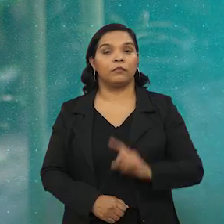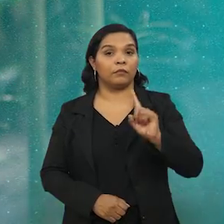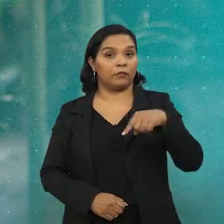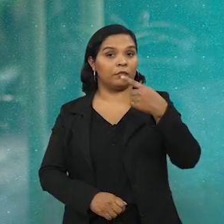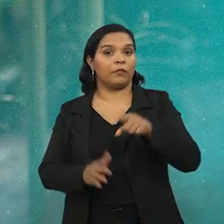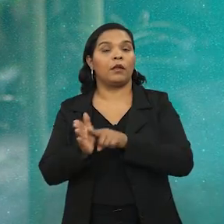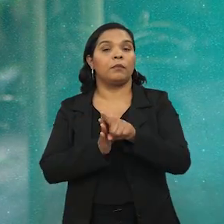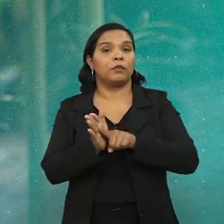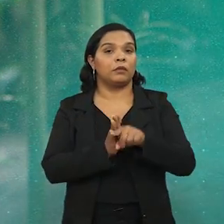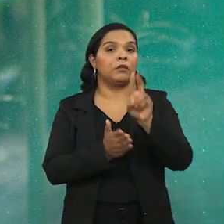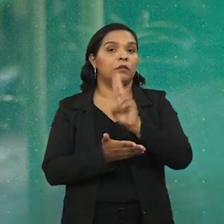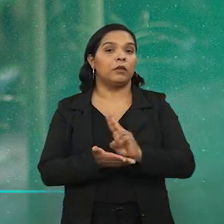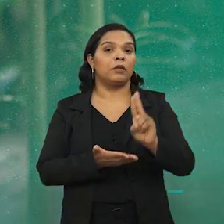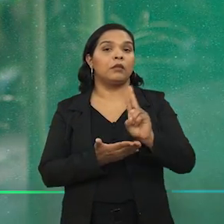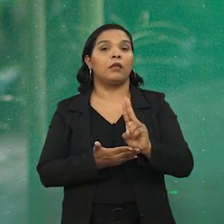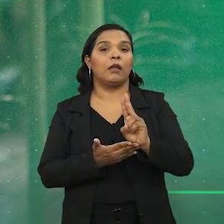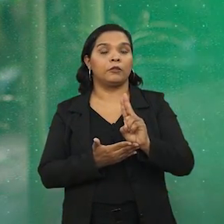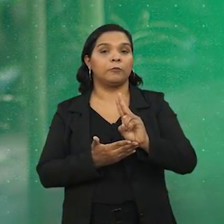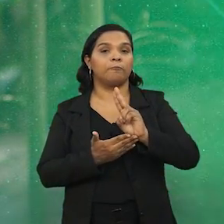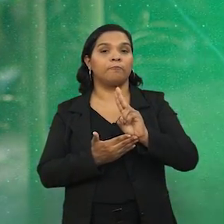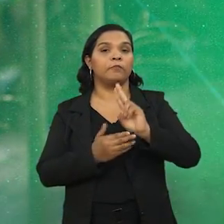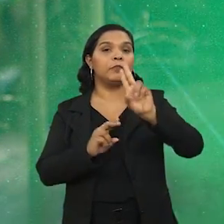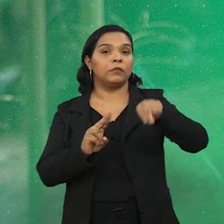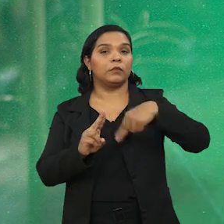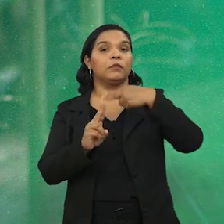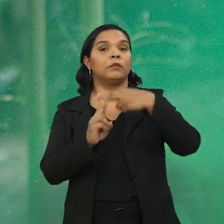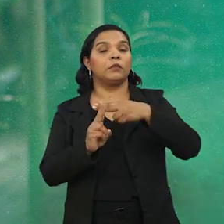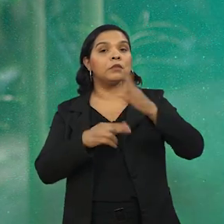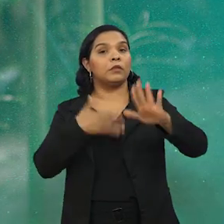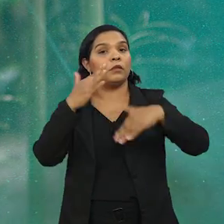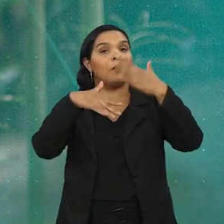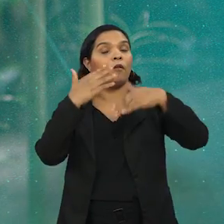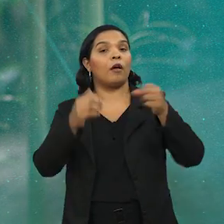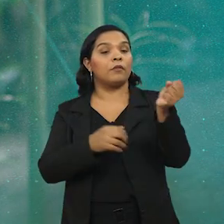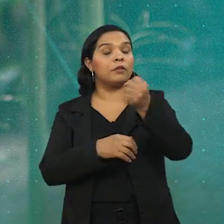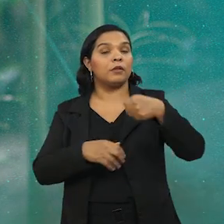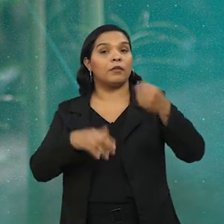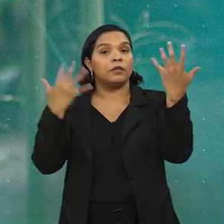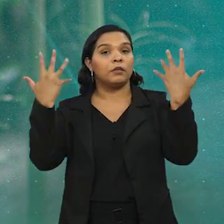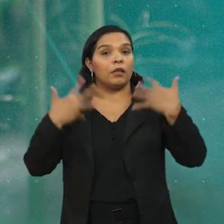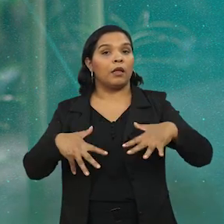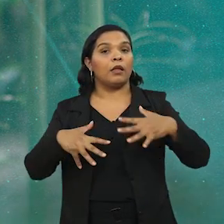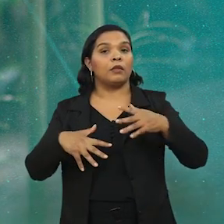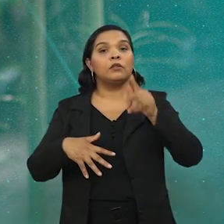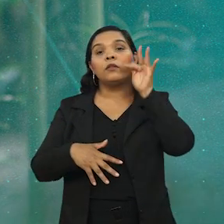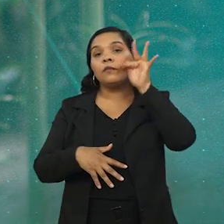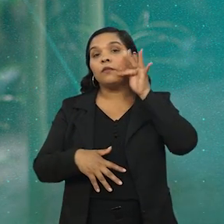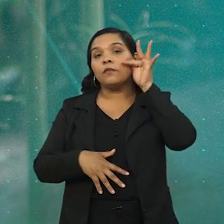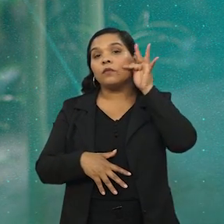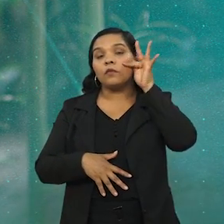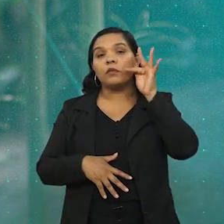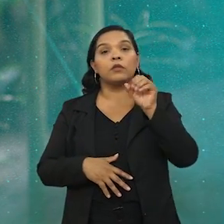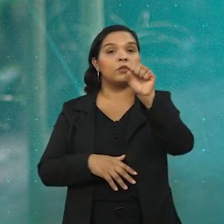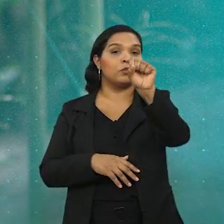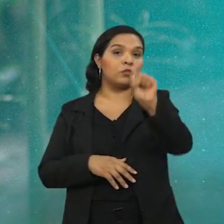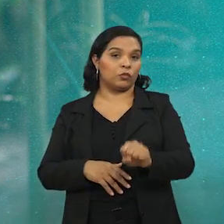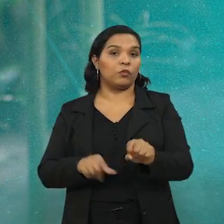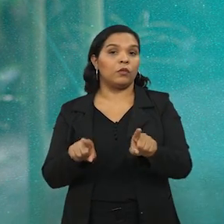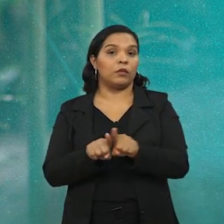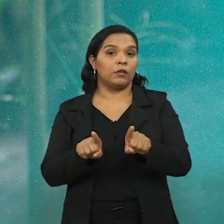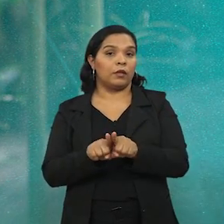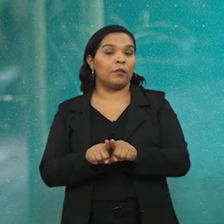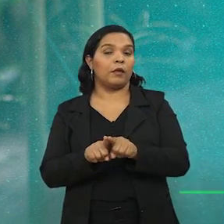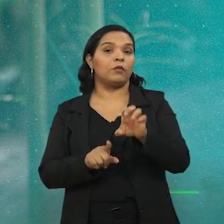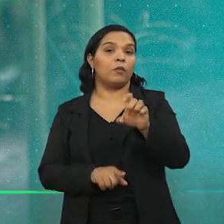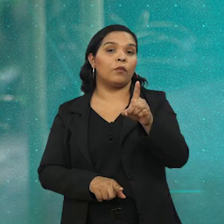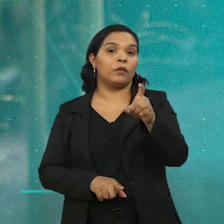A seguir, pesquisadores da Universidade Estadual de Santa Cruz desenvolvem cerveja artesanal a partir de frutas nativas do sul e